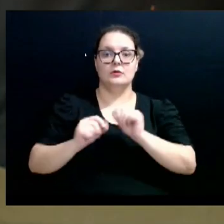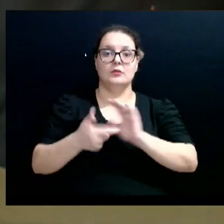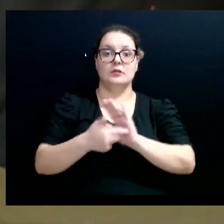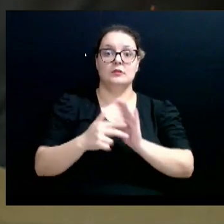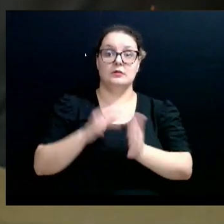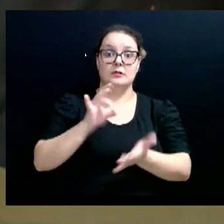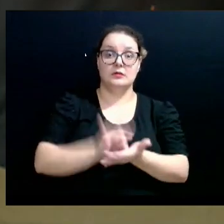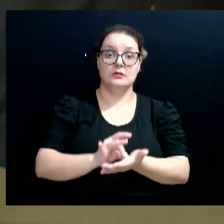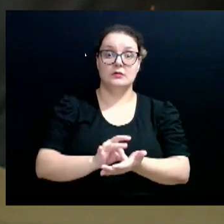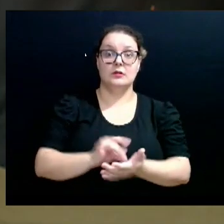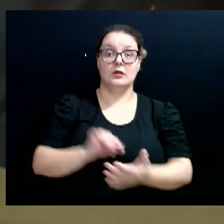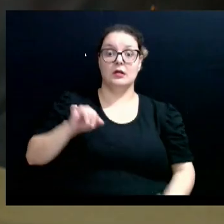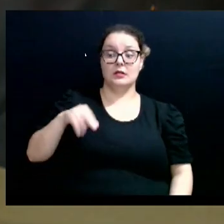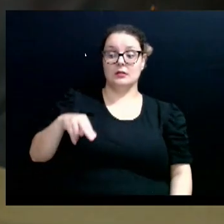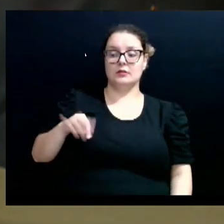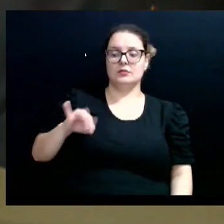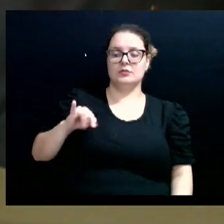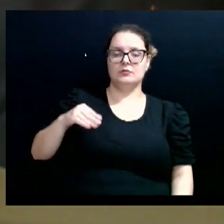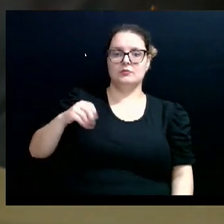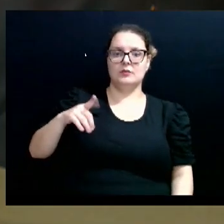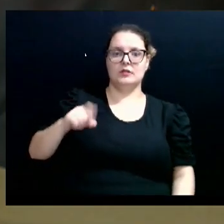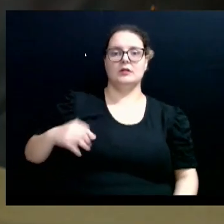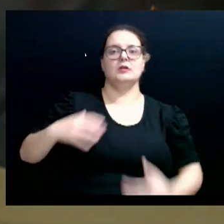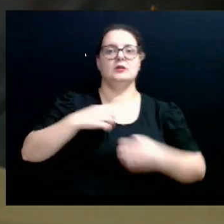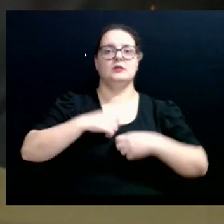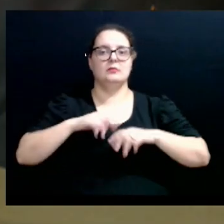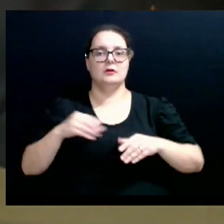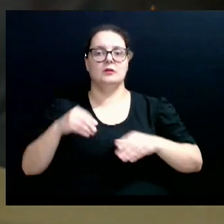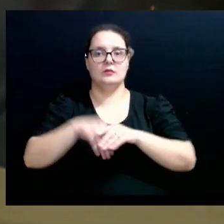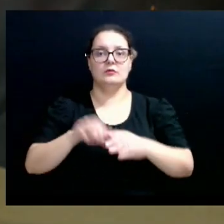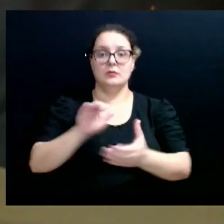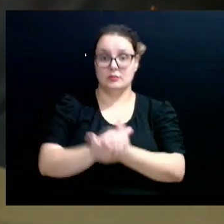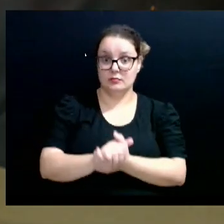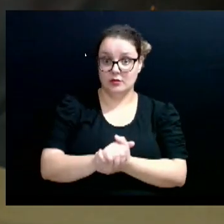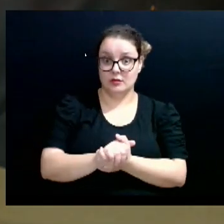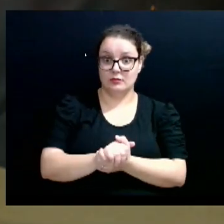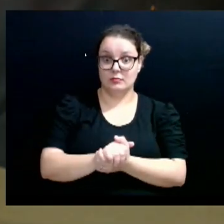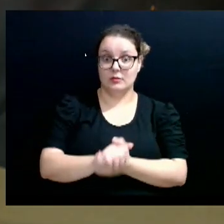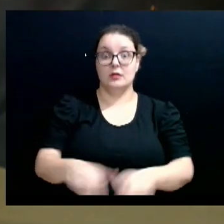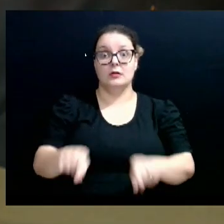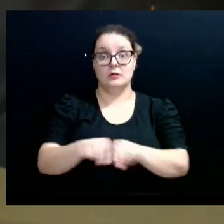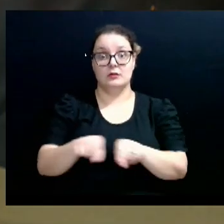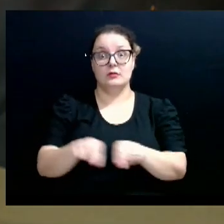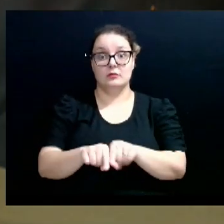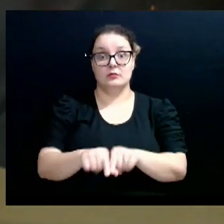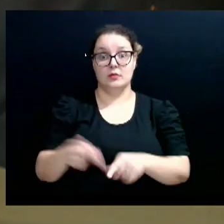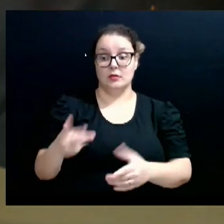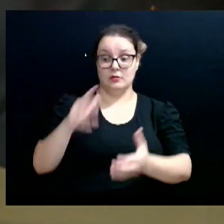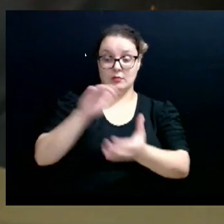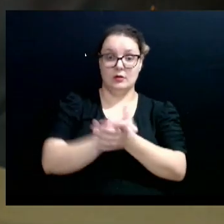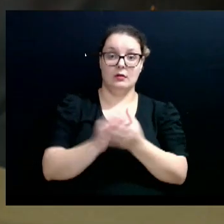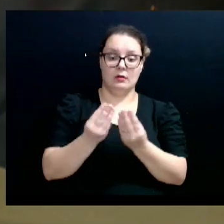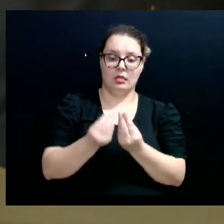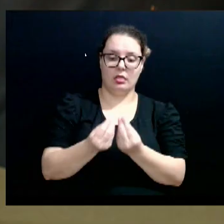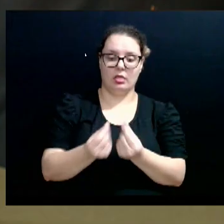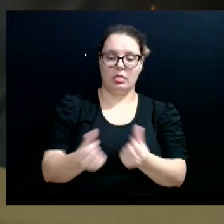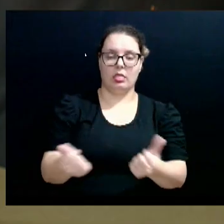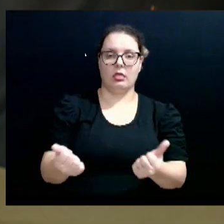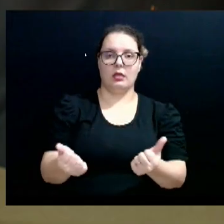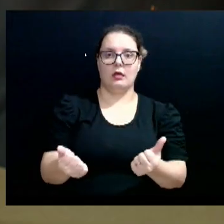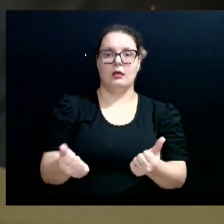intimidade emocional dentro de um casamento, ou até também aquele casamento que já está se desfazendo pela falta